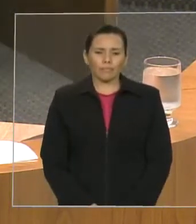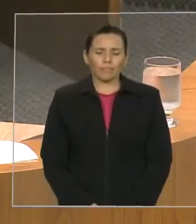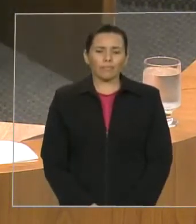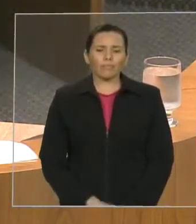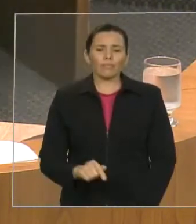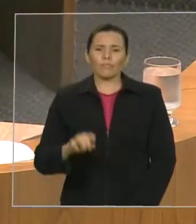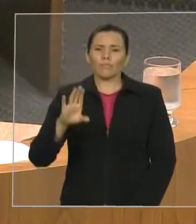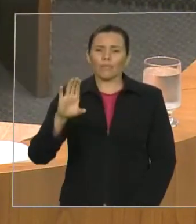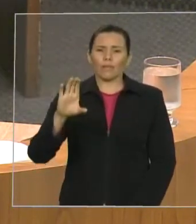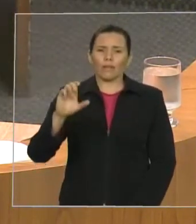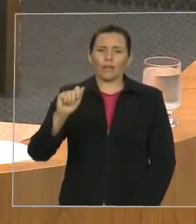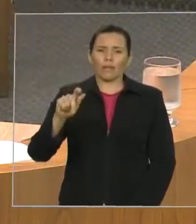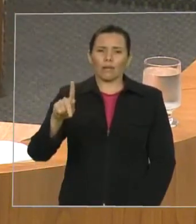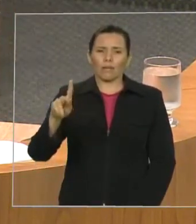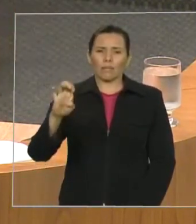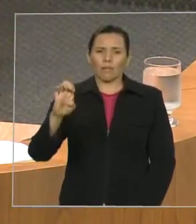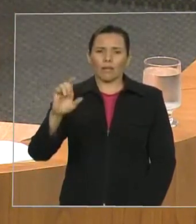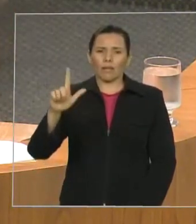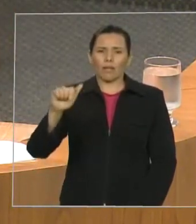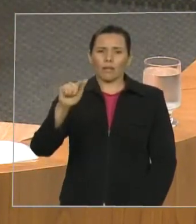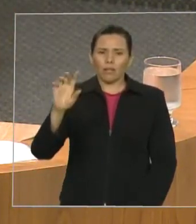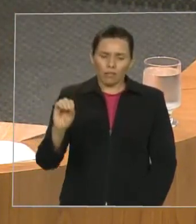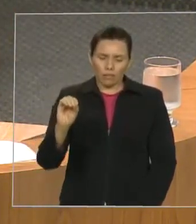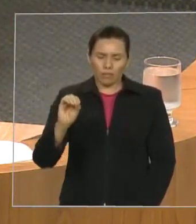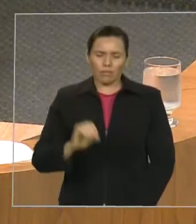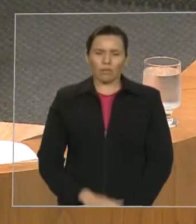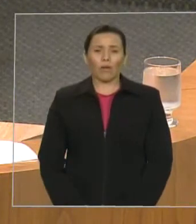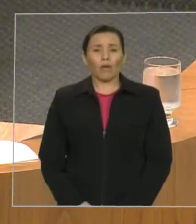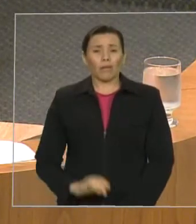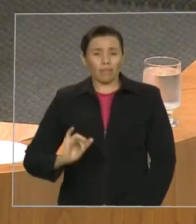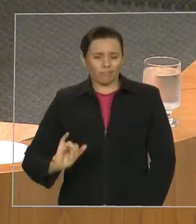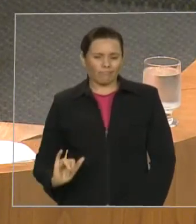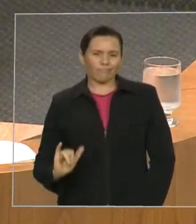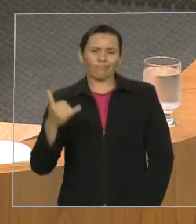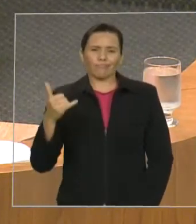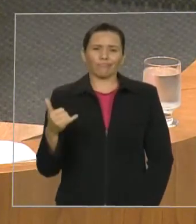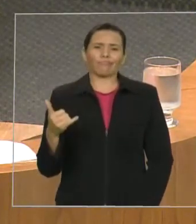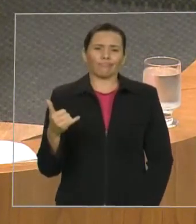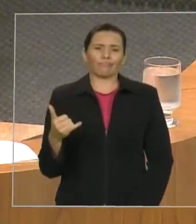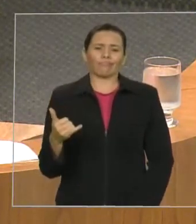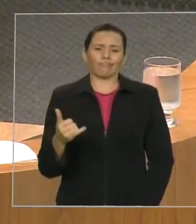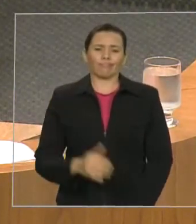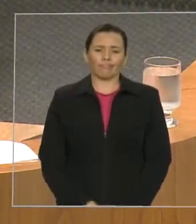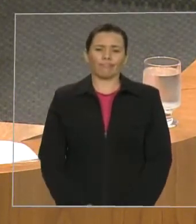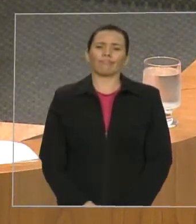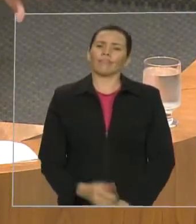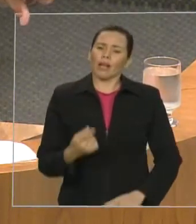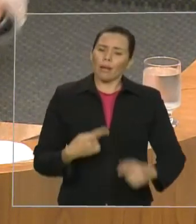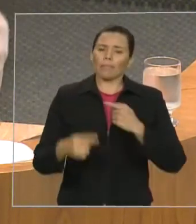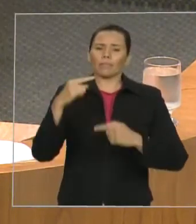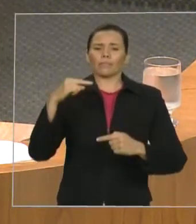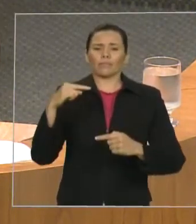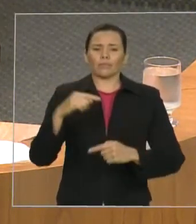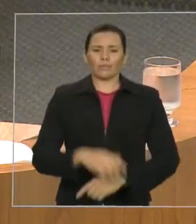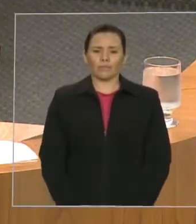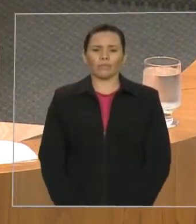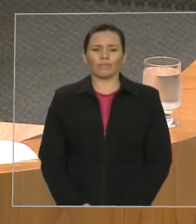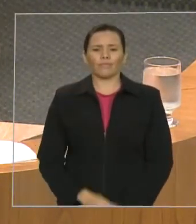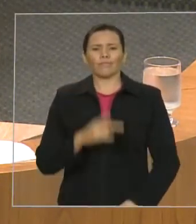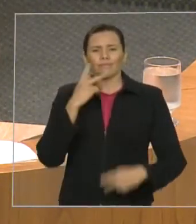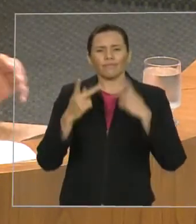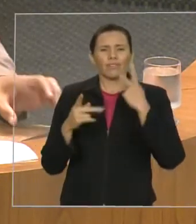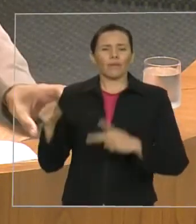capelães, farra das promoções de capelães, na época de Jackson. Inclusive falavam do pastor Porto, que era o